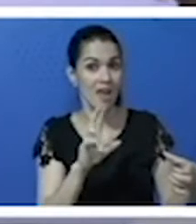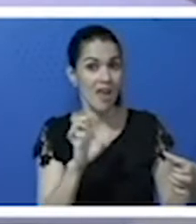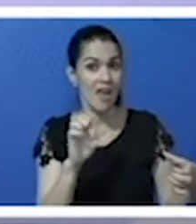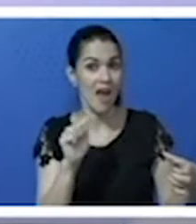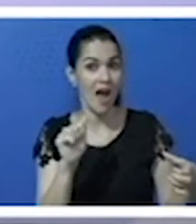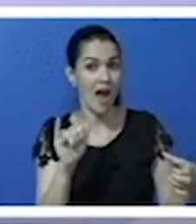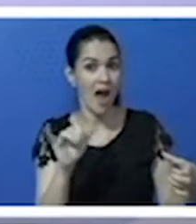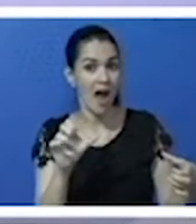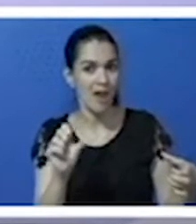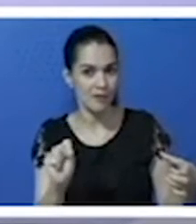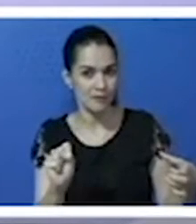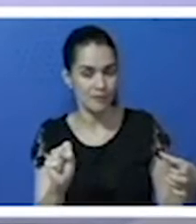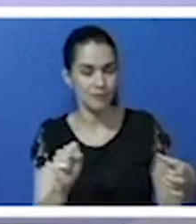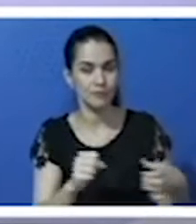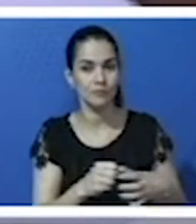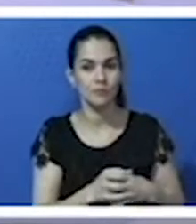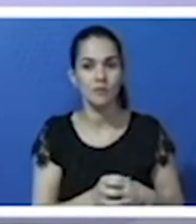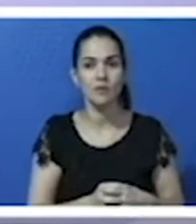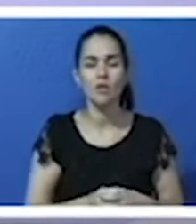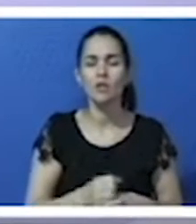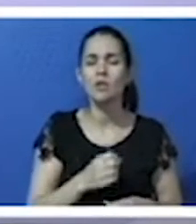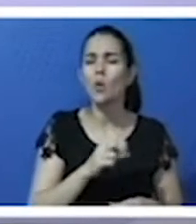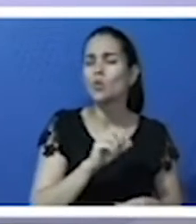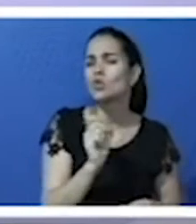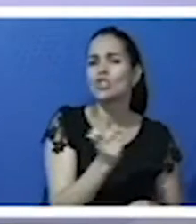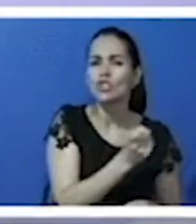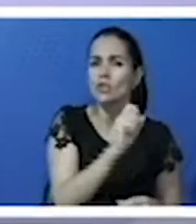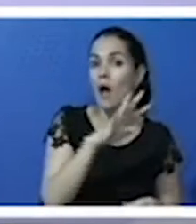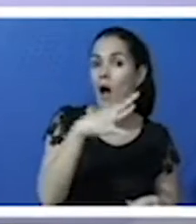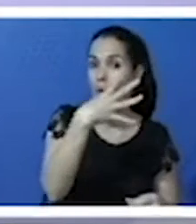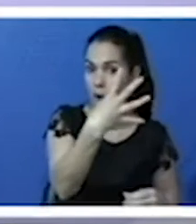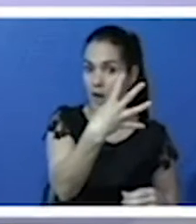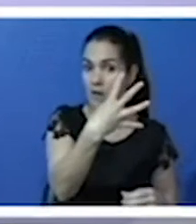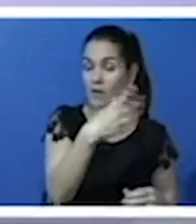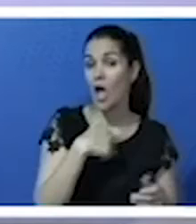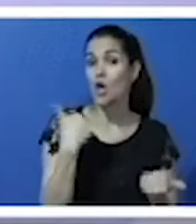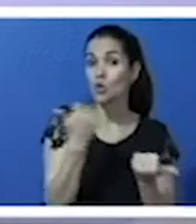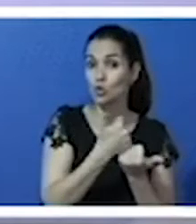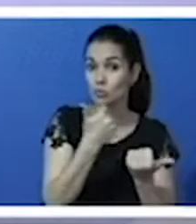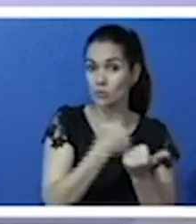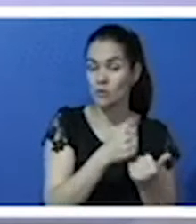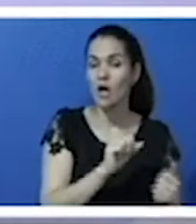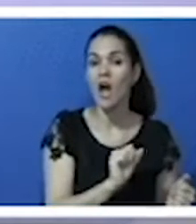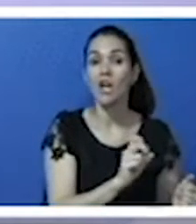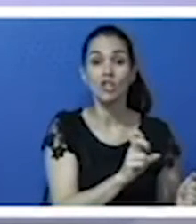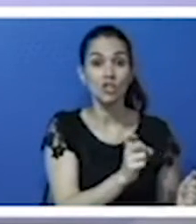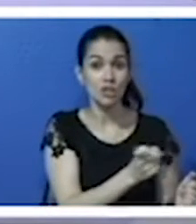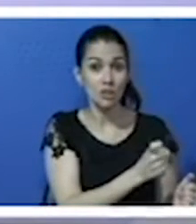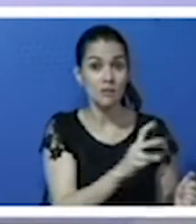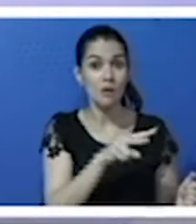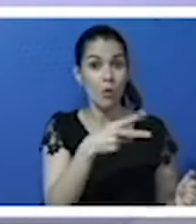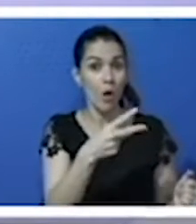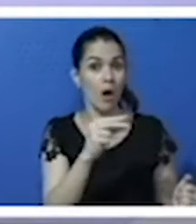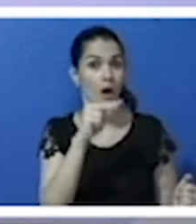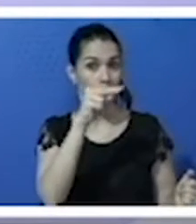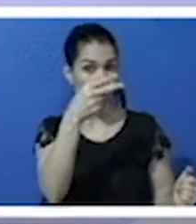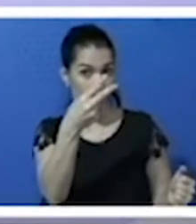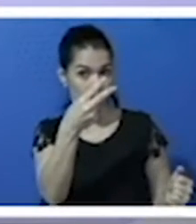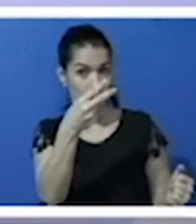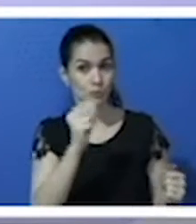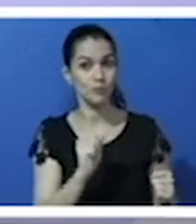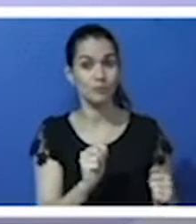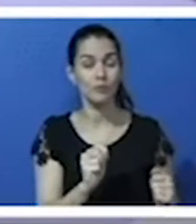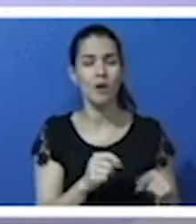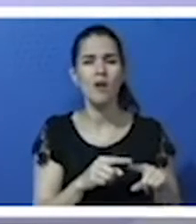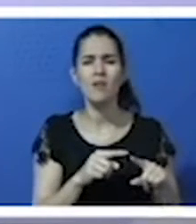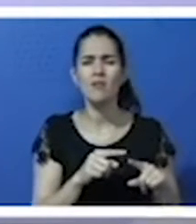Então, aqui, ó, esse x à quarta eu substituí por x ao quadrado elevado ao quadrado. A única coisa